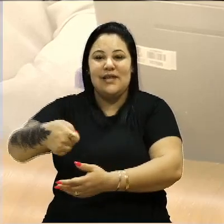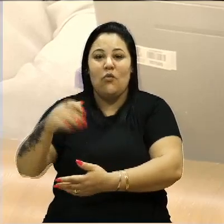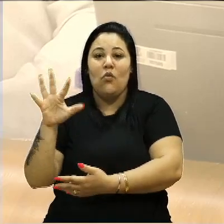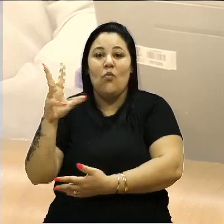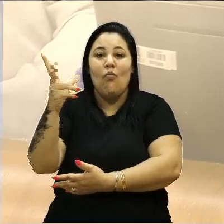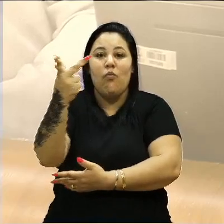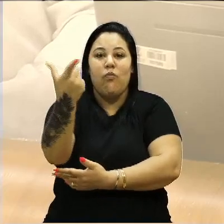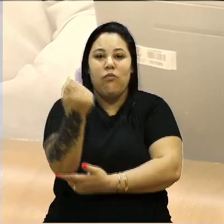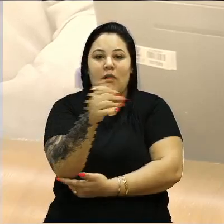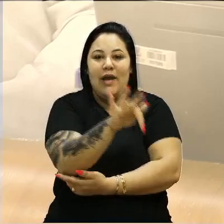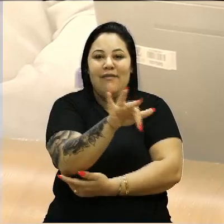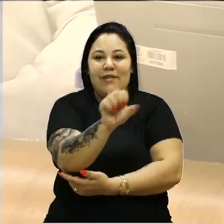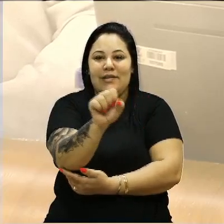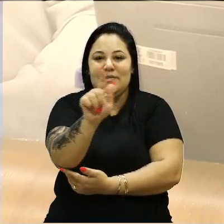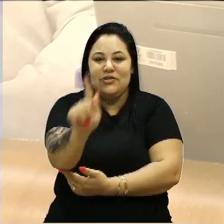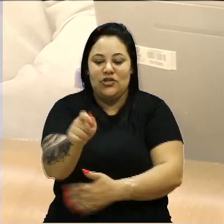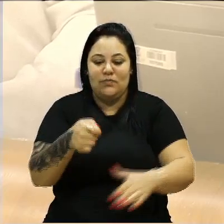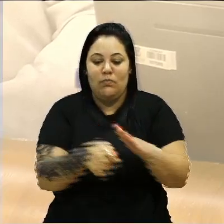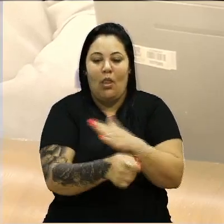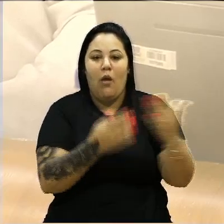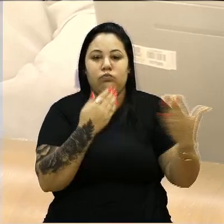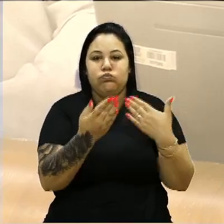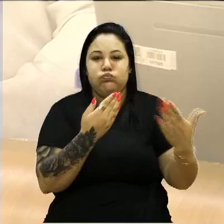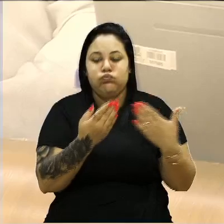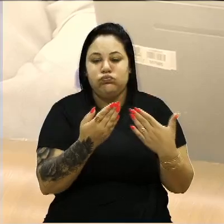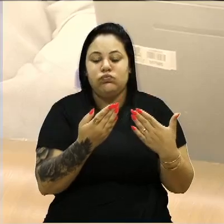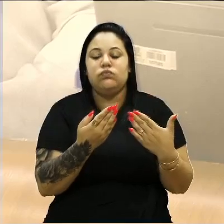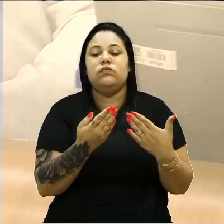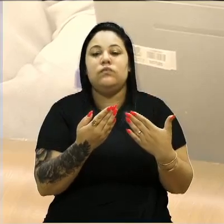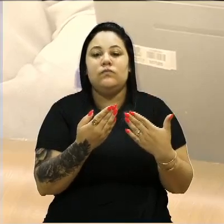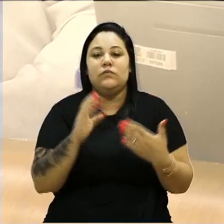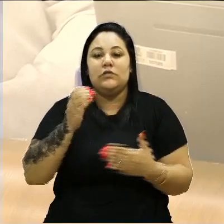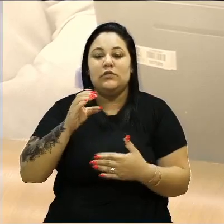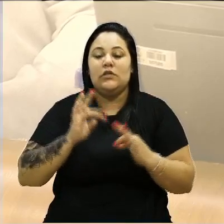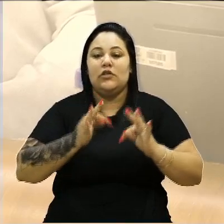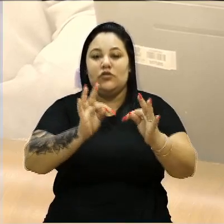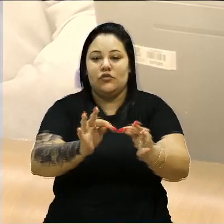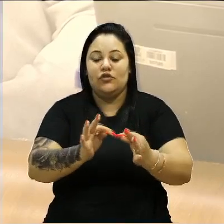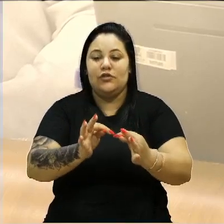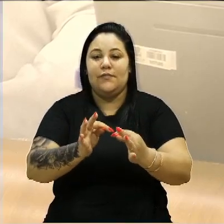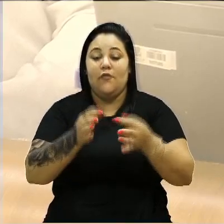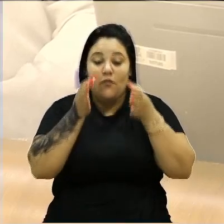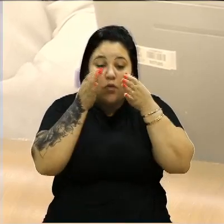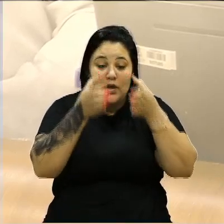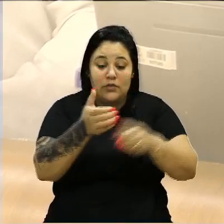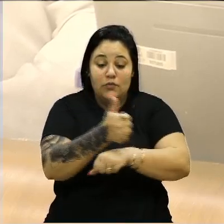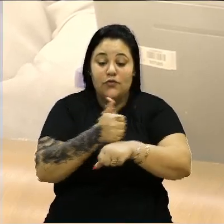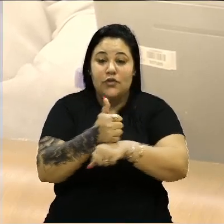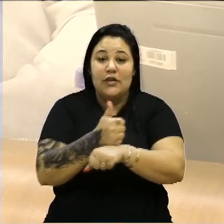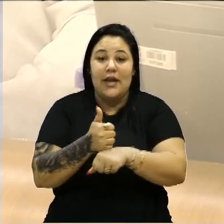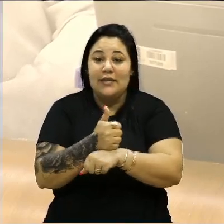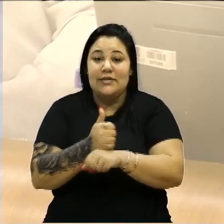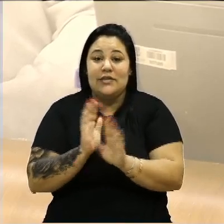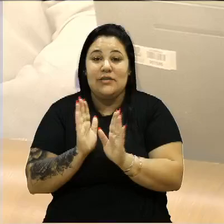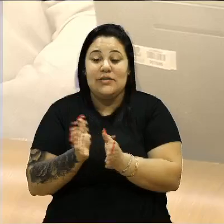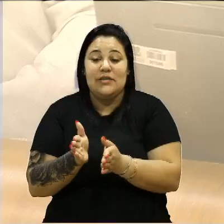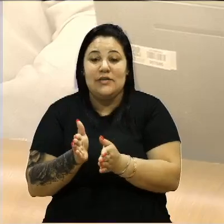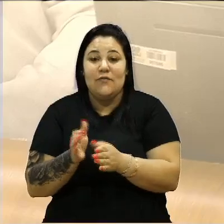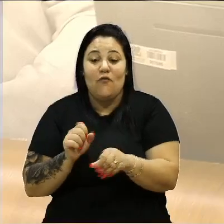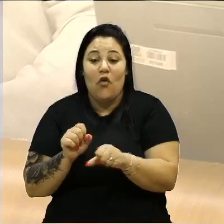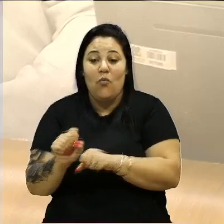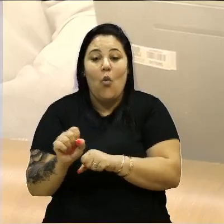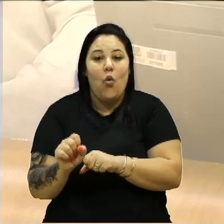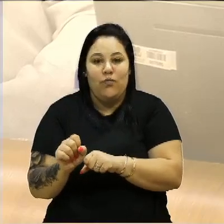do debate sobre investimentos na área da ciência e tecnologia, voltado aos profissionais recém-formados, para que esses tenham um campo mais fértil